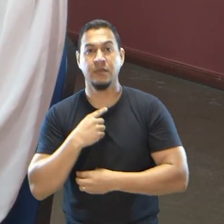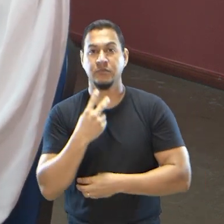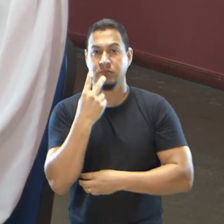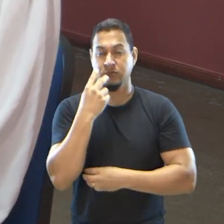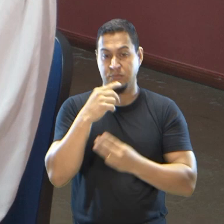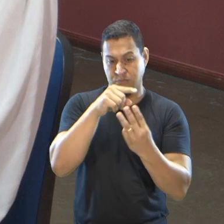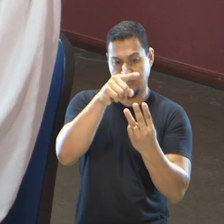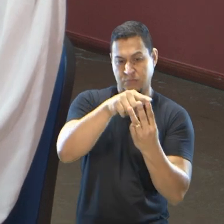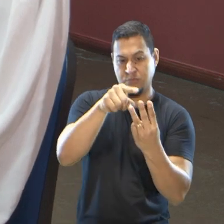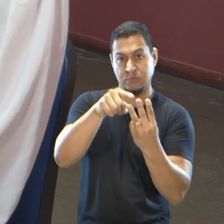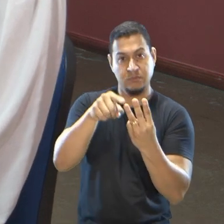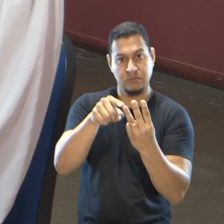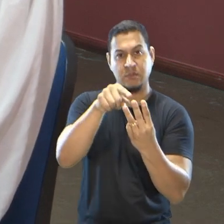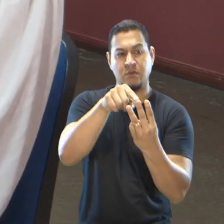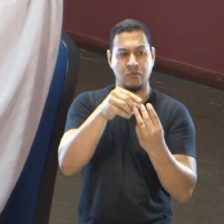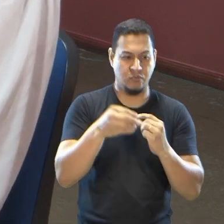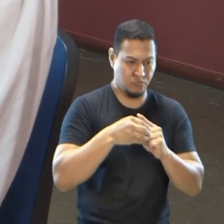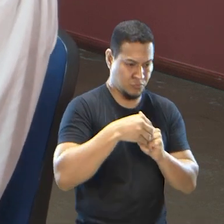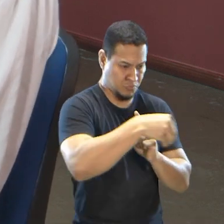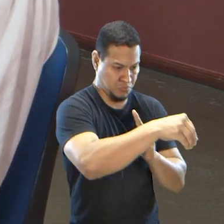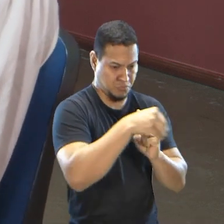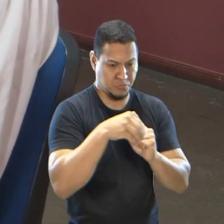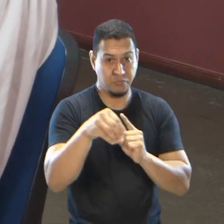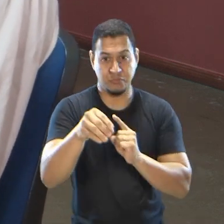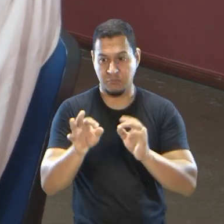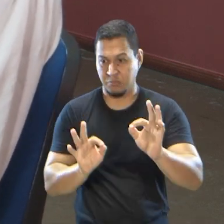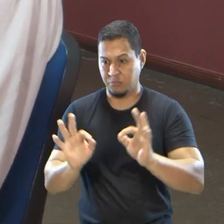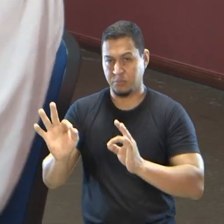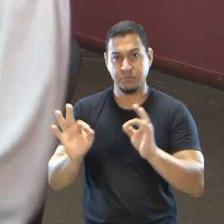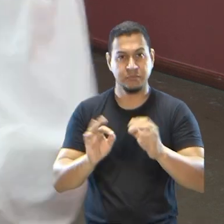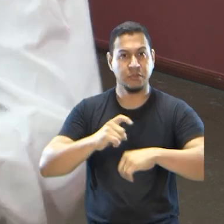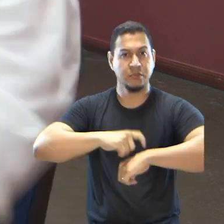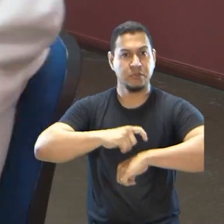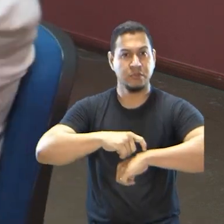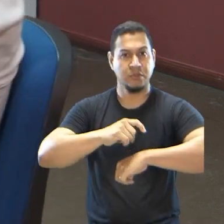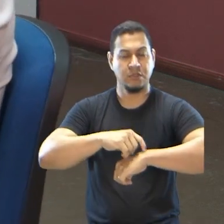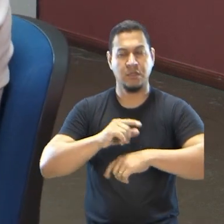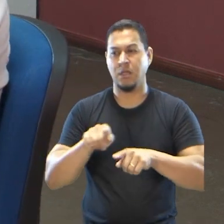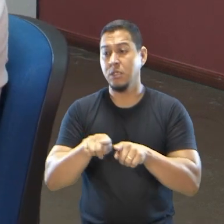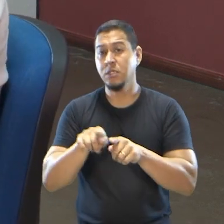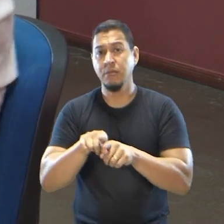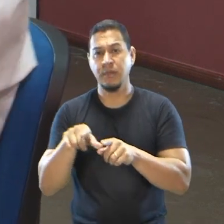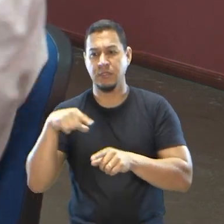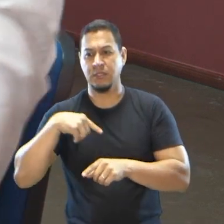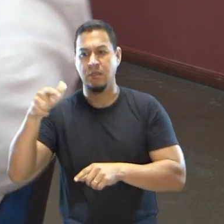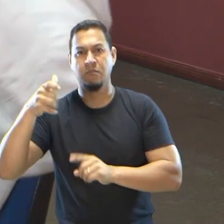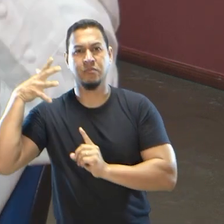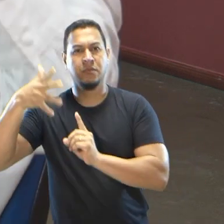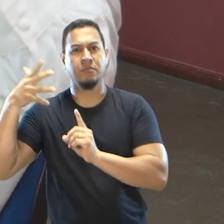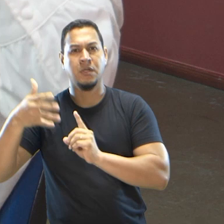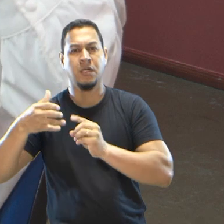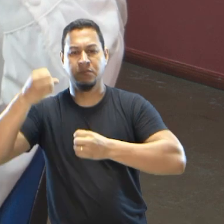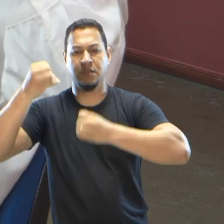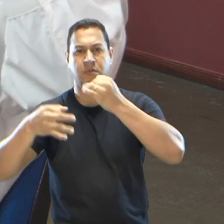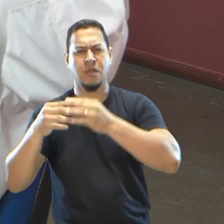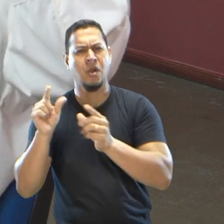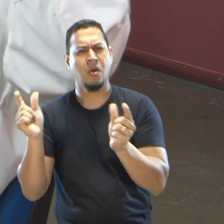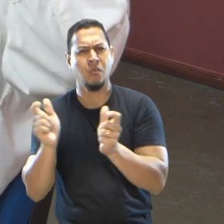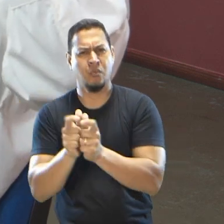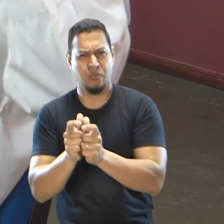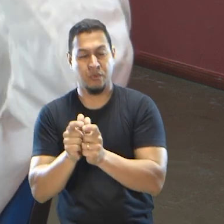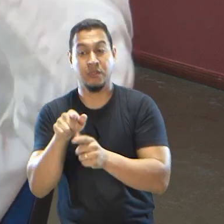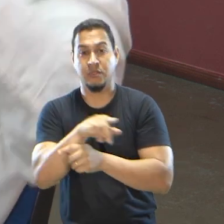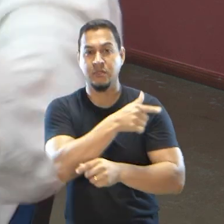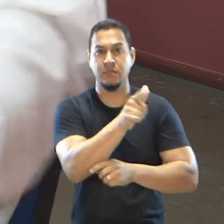e profissionais da área. Então, nós vamos dar, por exemplo, nessa da medicina tropical, a gente vai dar uma visão geral do que